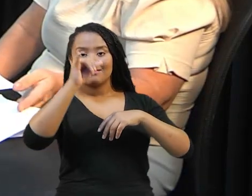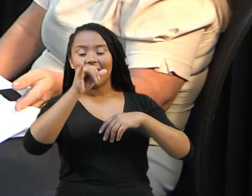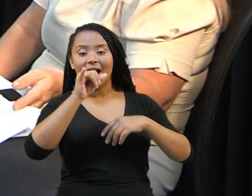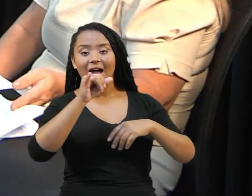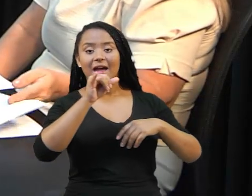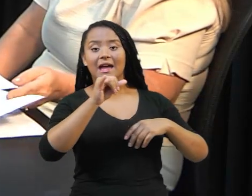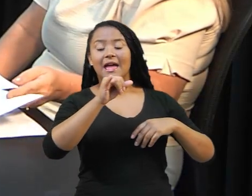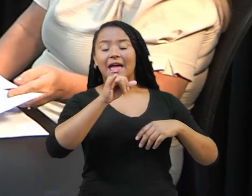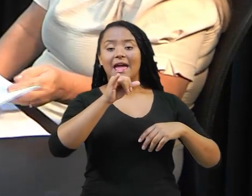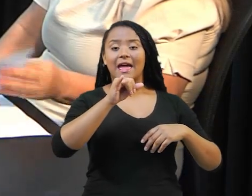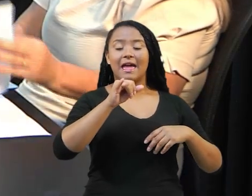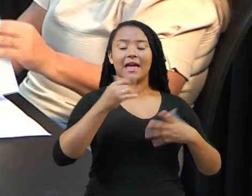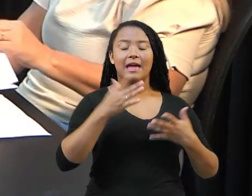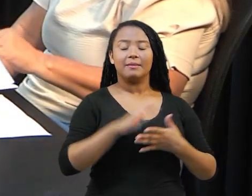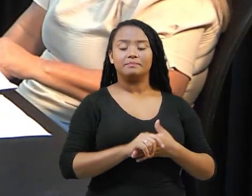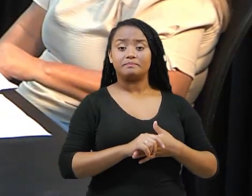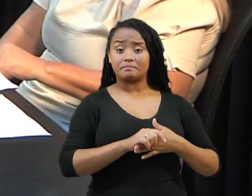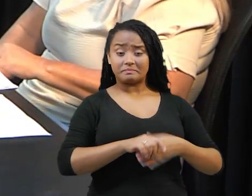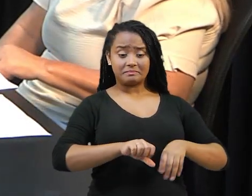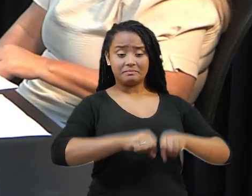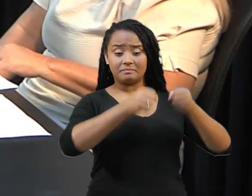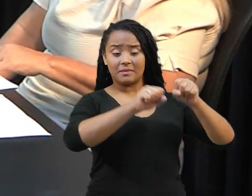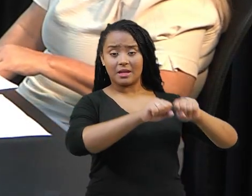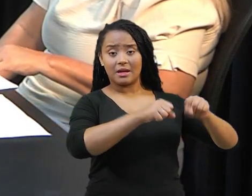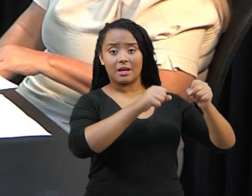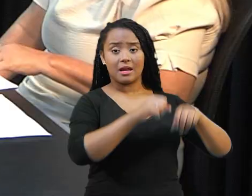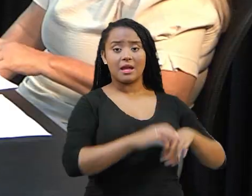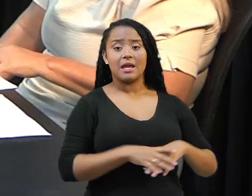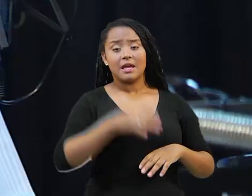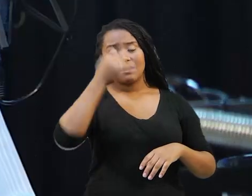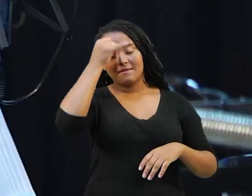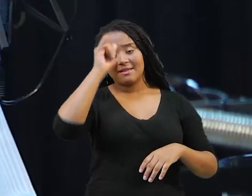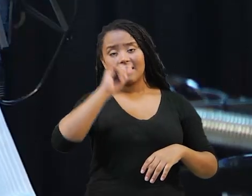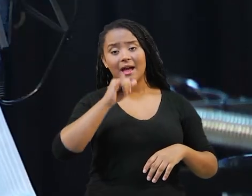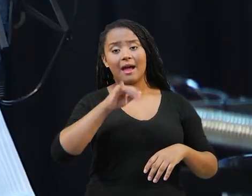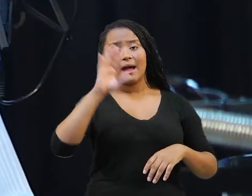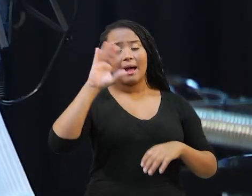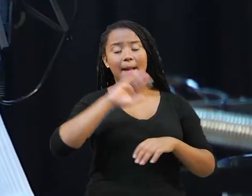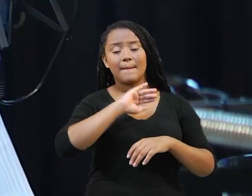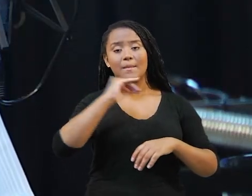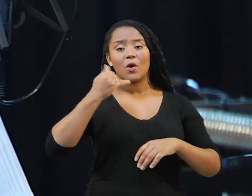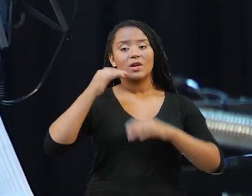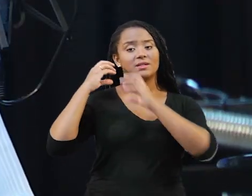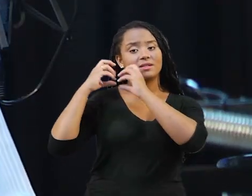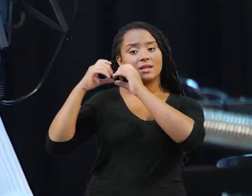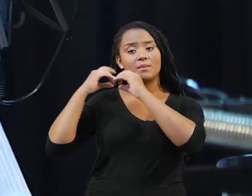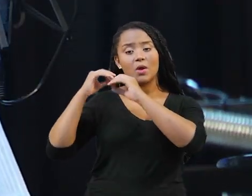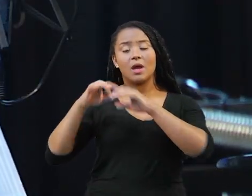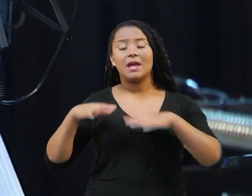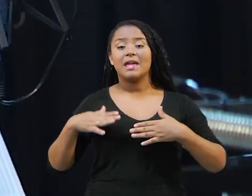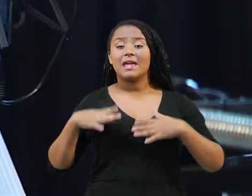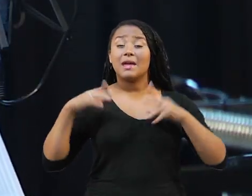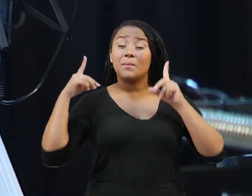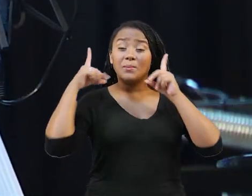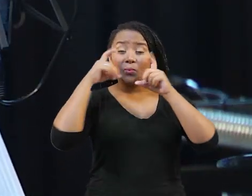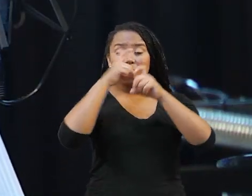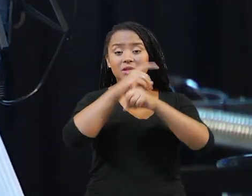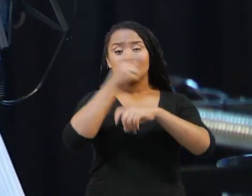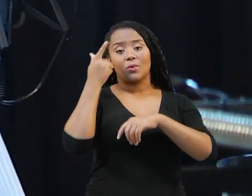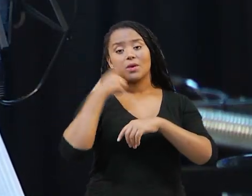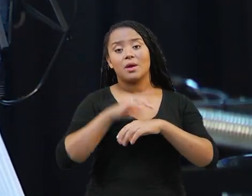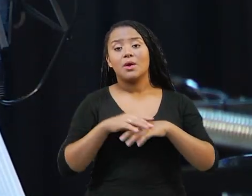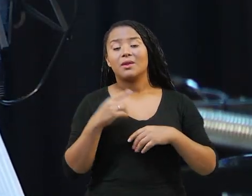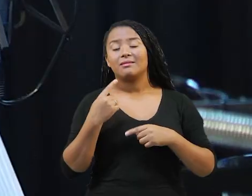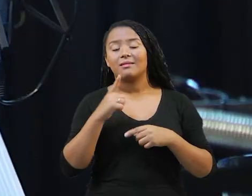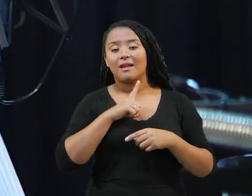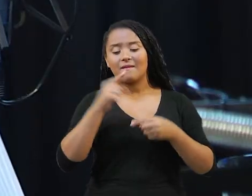traumatismo craniano e a questão da morte cerebral, né? E é uma dificuldade, apesar de ter muitos critérios hoje